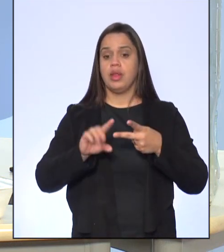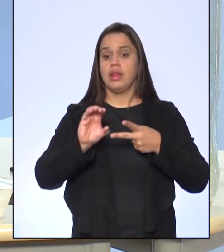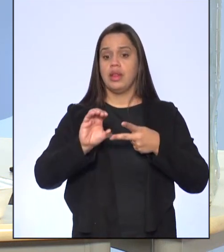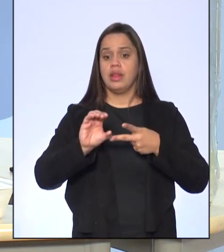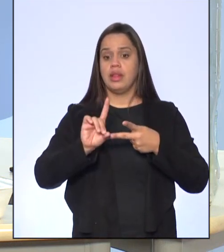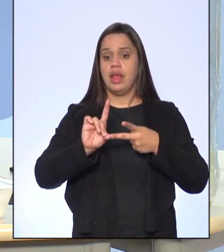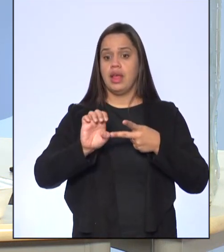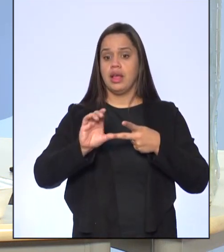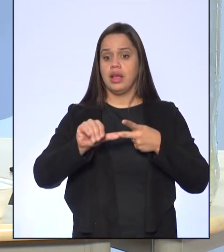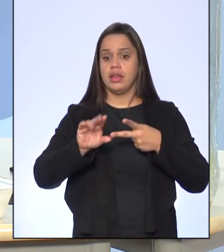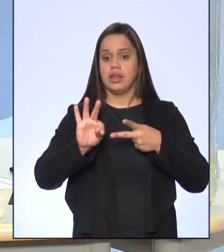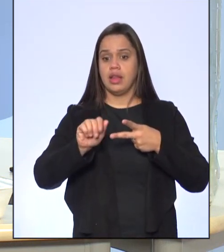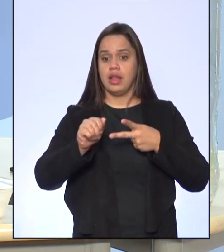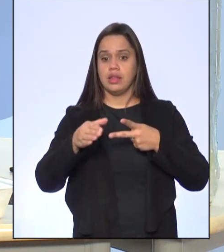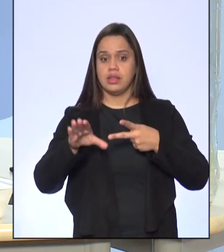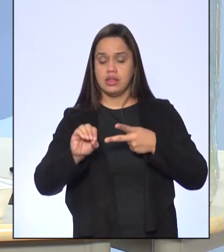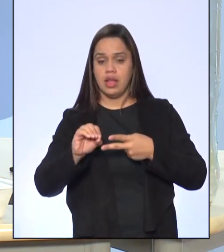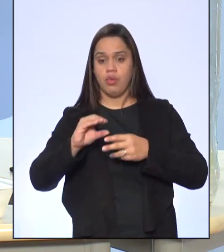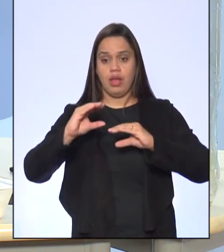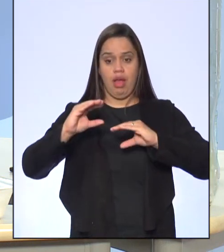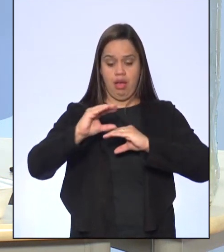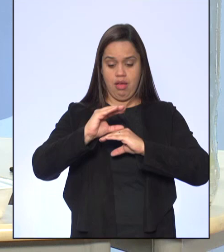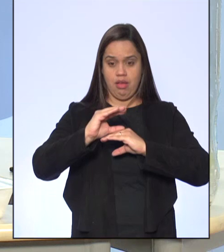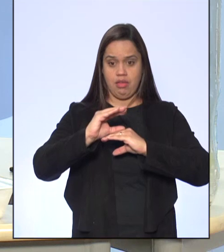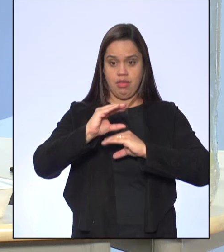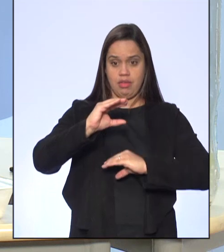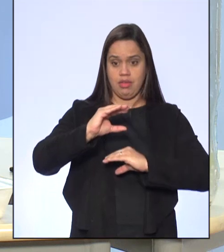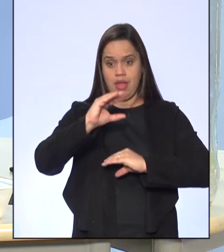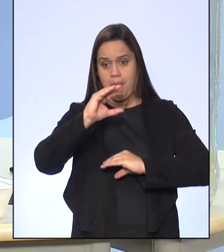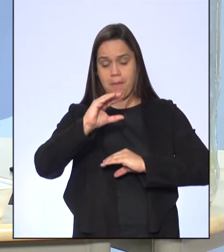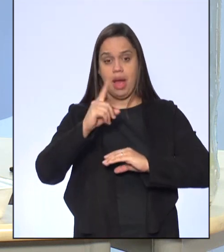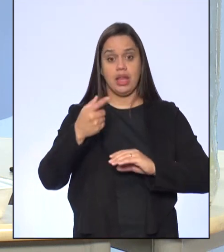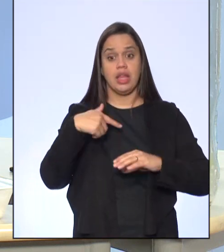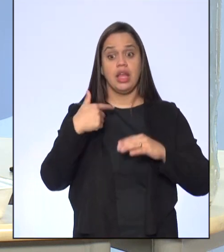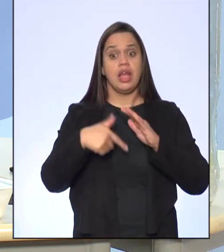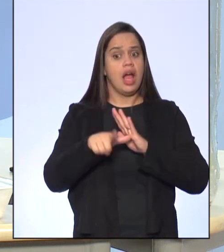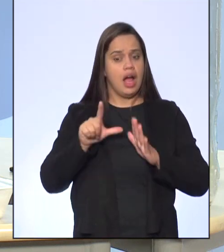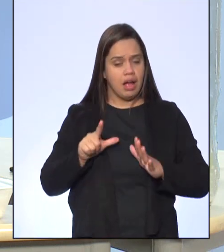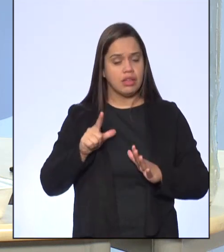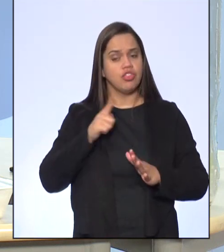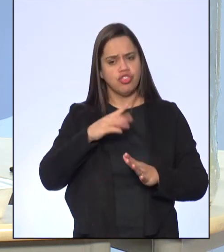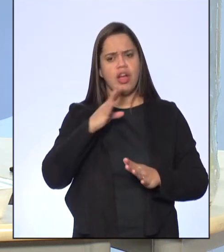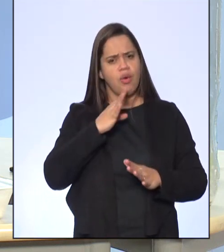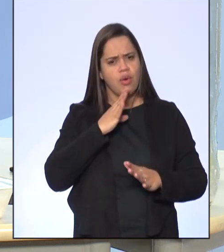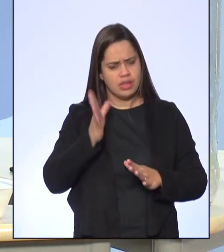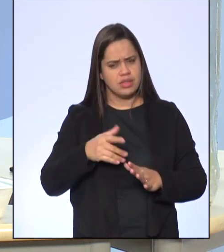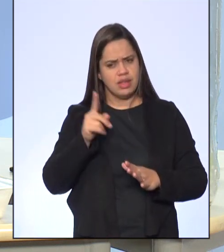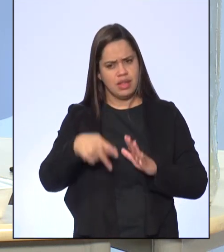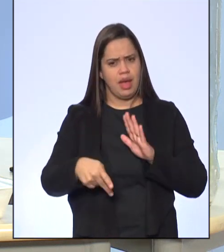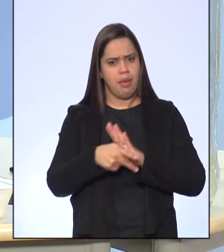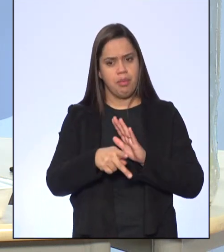assim, tem alguns processos que a gente está colocando agora o nome, né, neles, que a gente já conhecia no nosso cotidiano. O catar